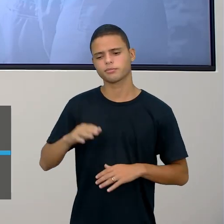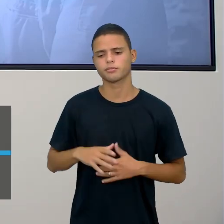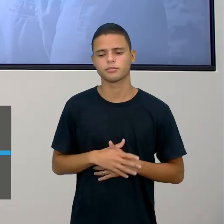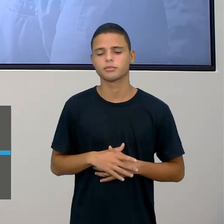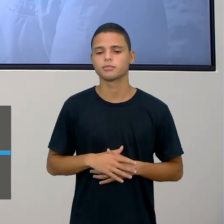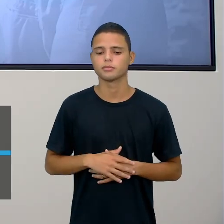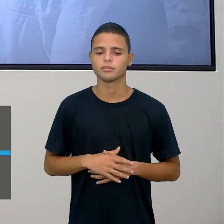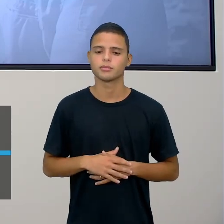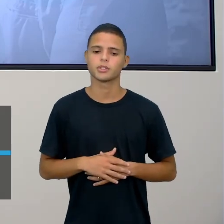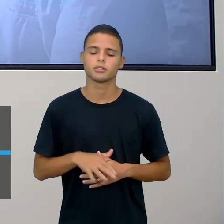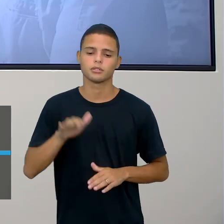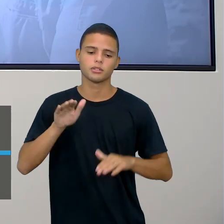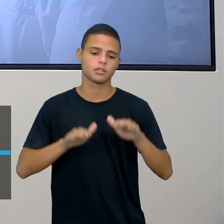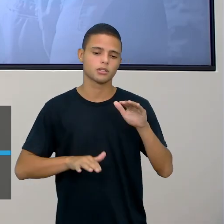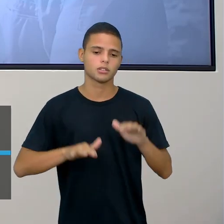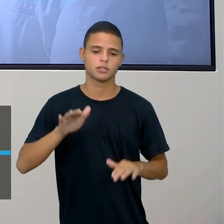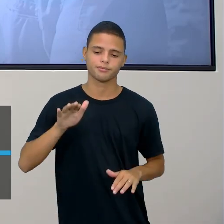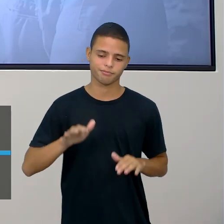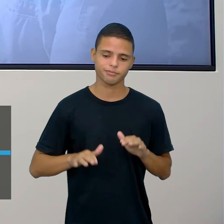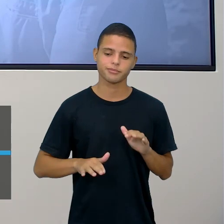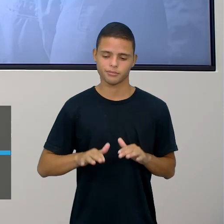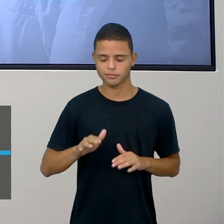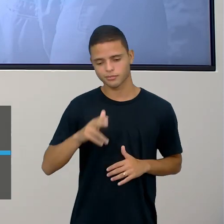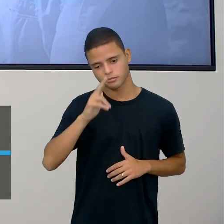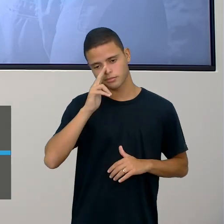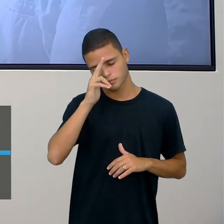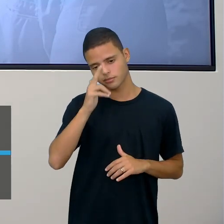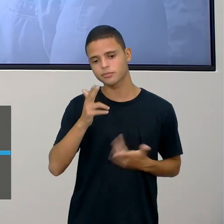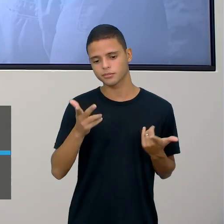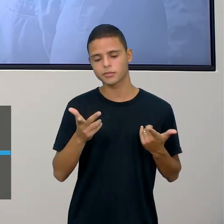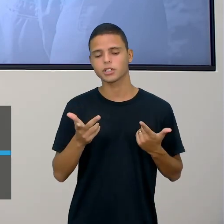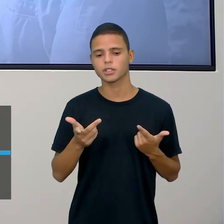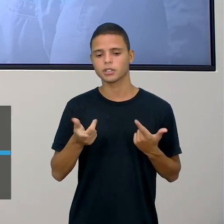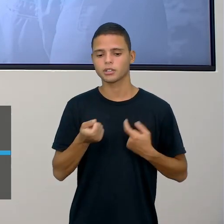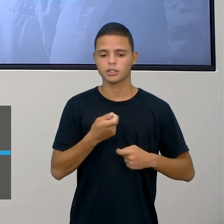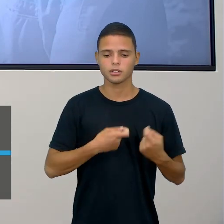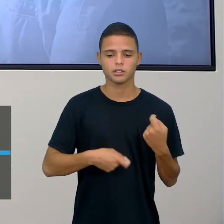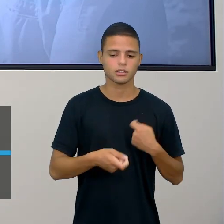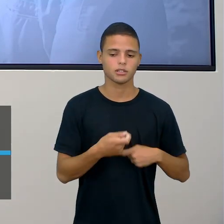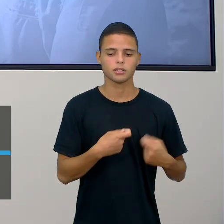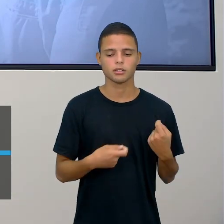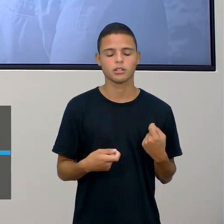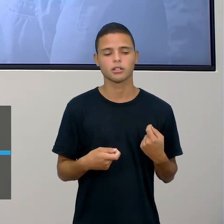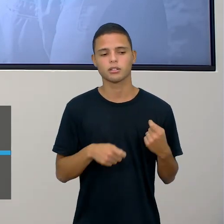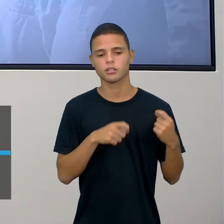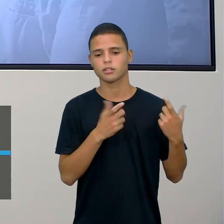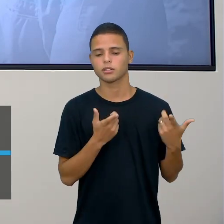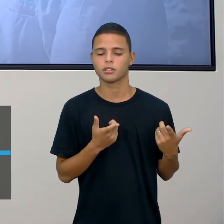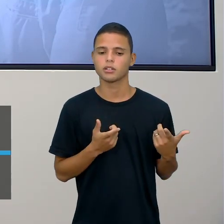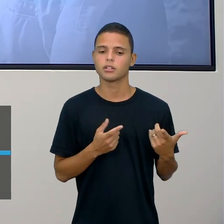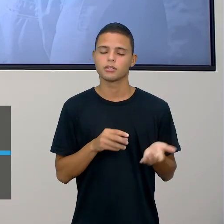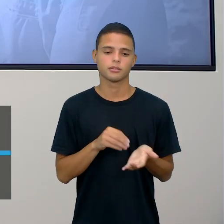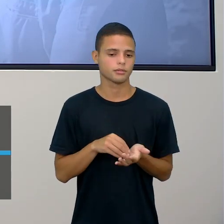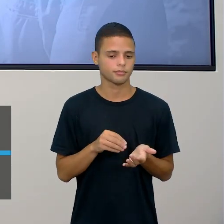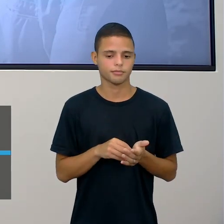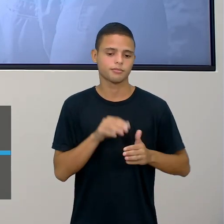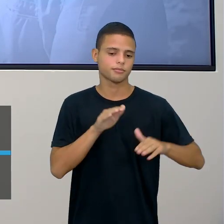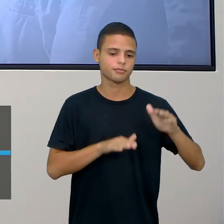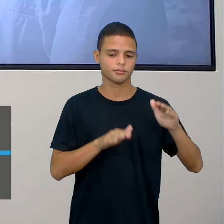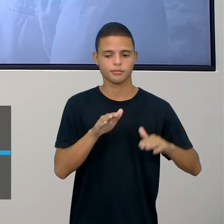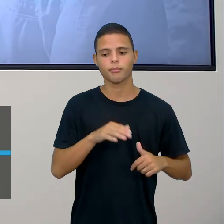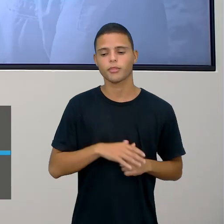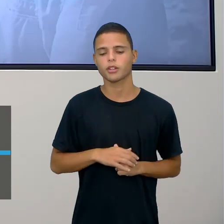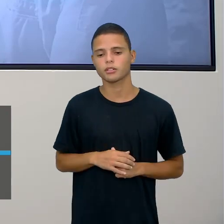tem a ver com esse desequilíbrio, né? O desequilíbrio ecológico, desequilíbrio de que justamente existe